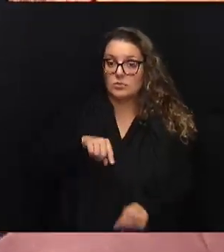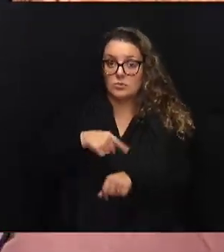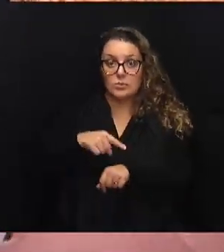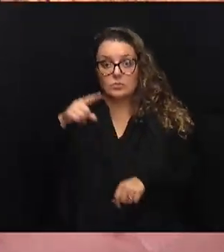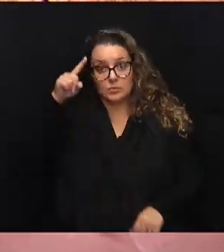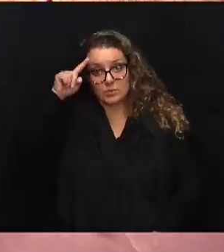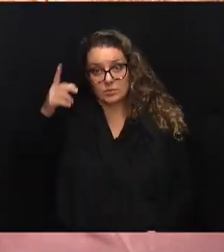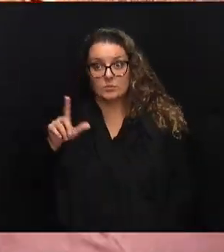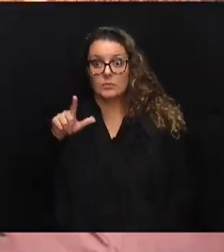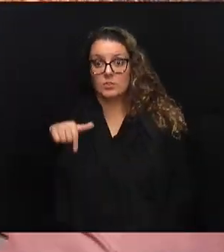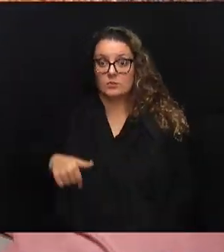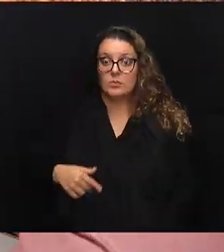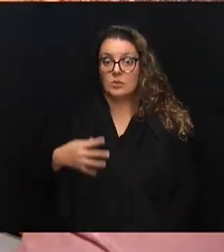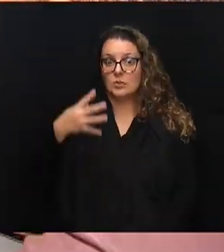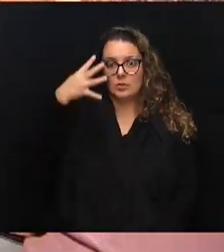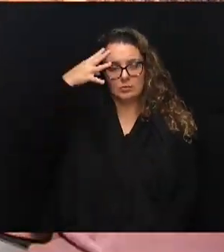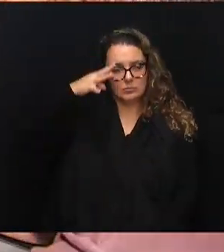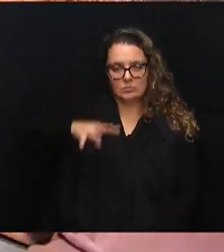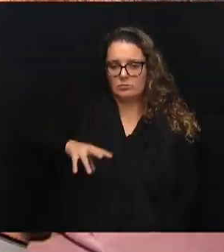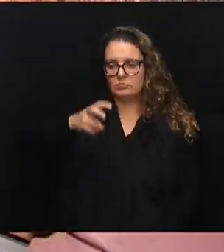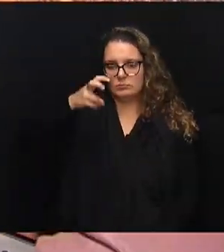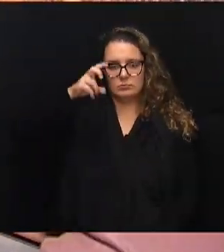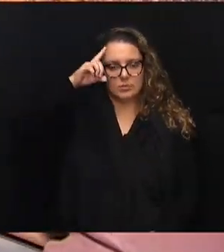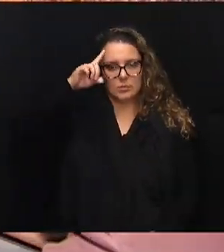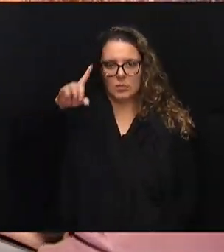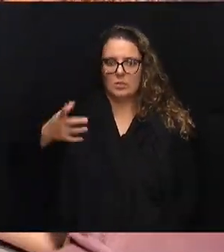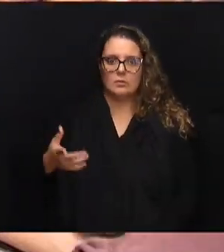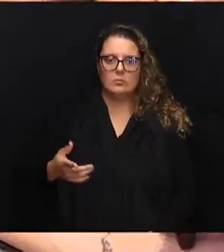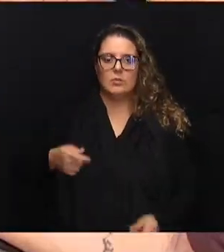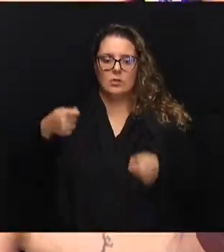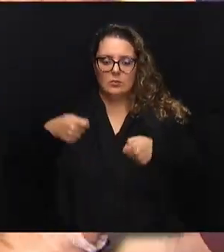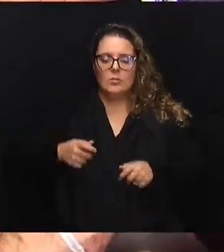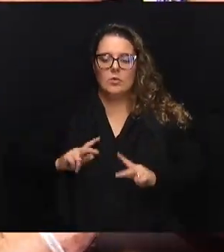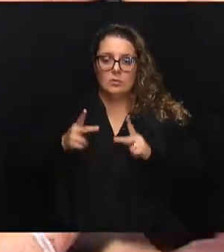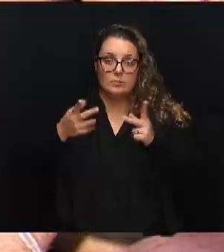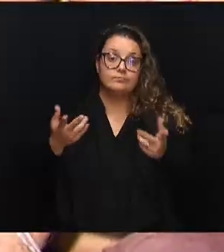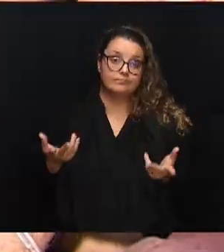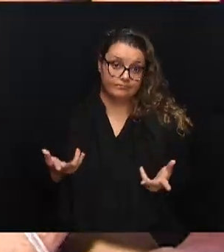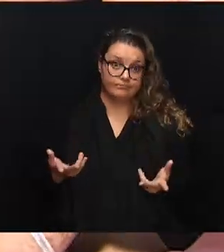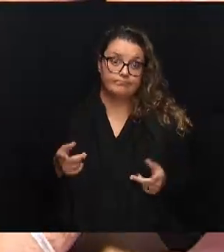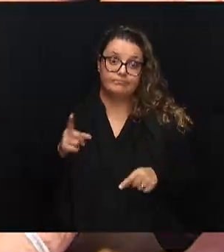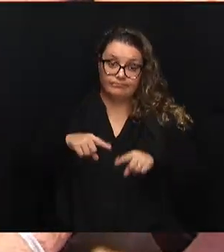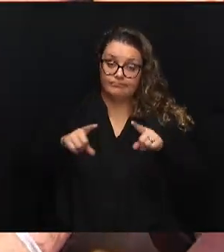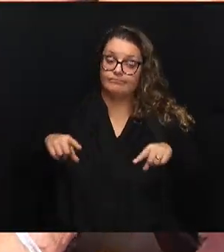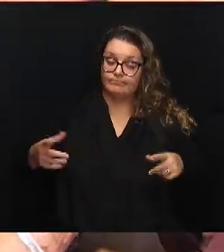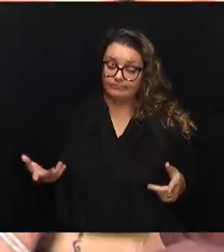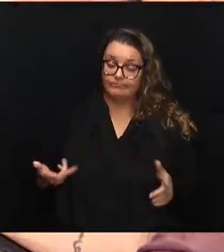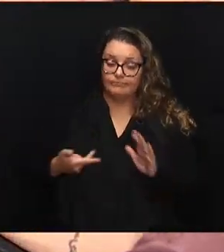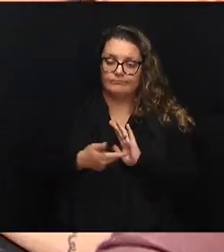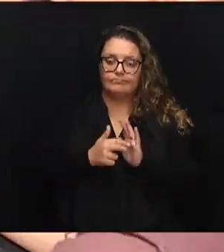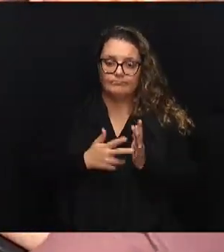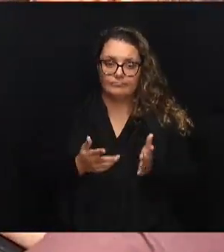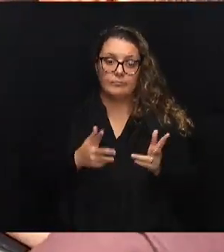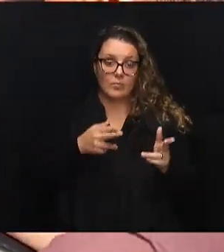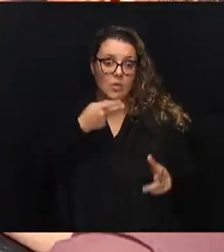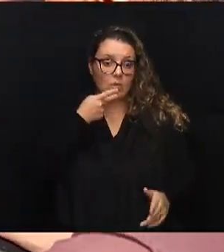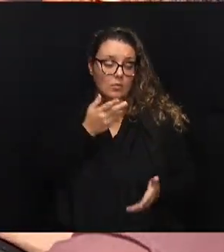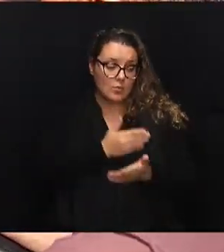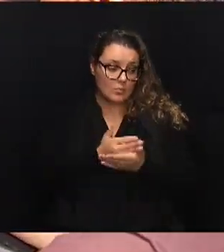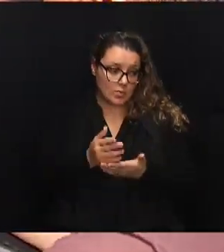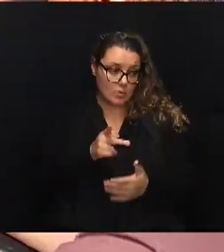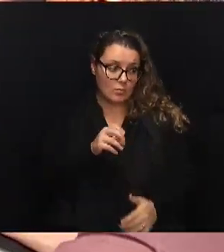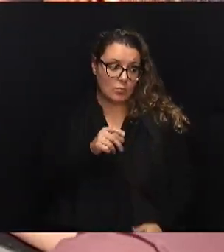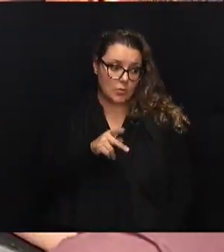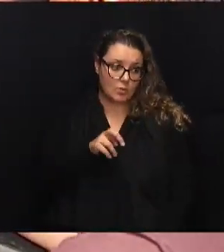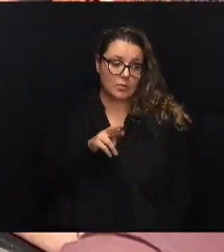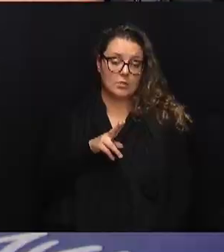chegar depois de 4, 5 dias e sagrar o campeão ali. Então, ele é bem variável assim, nesse sentido. E como eu falei no início, né, o poker é o jogo